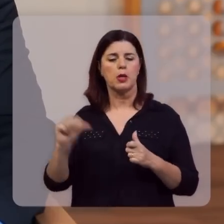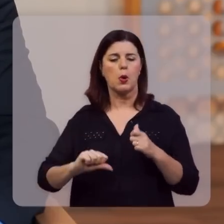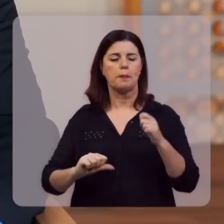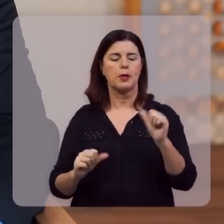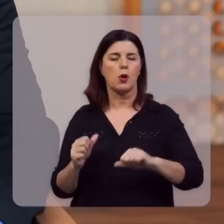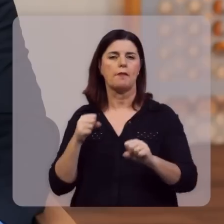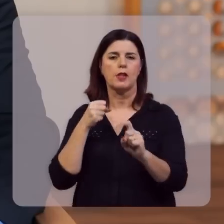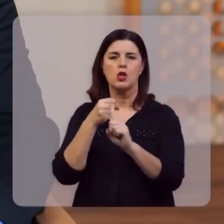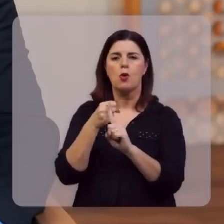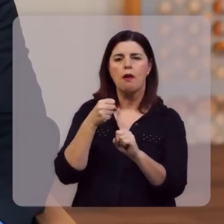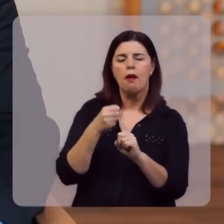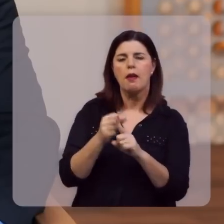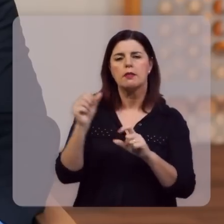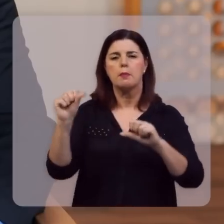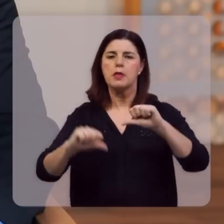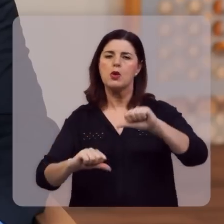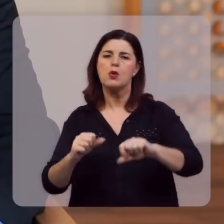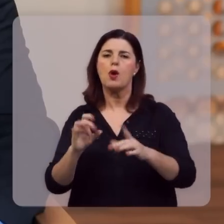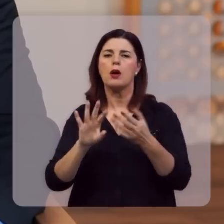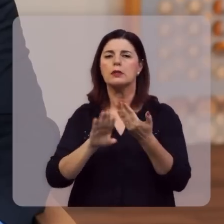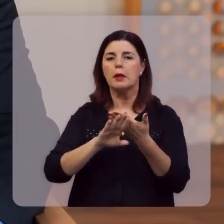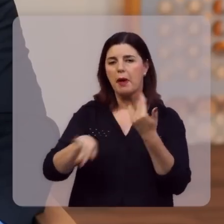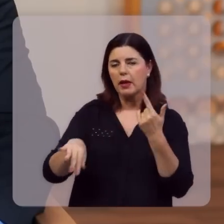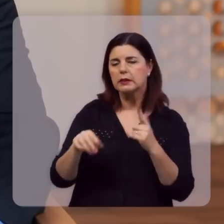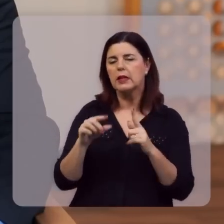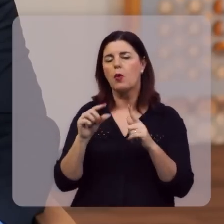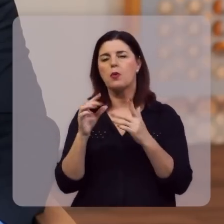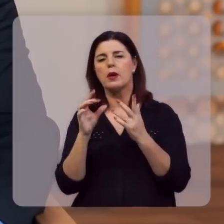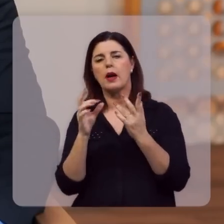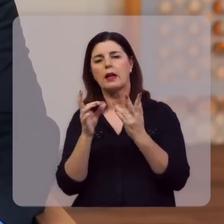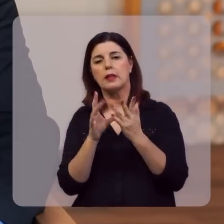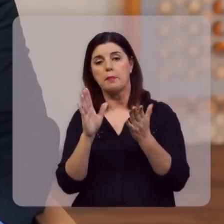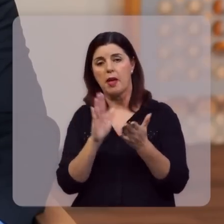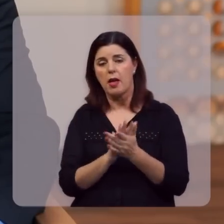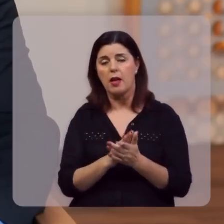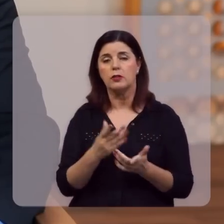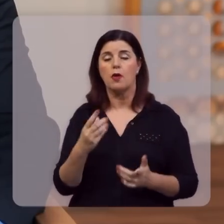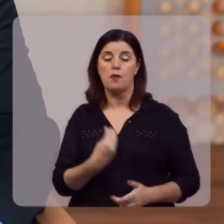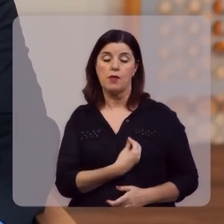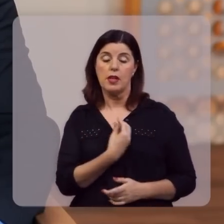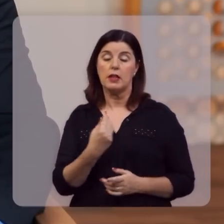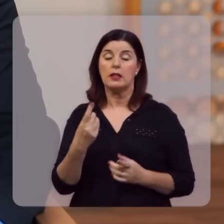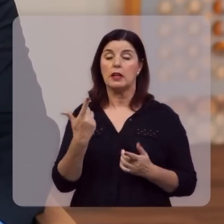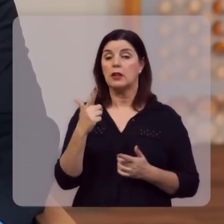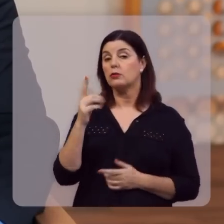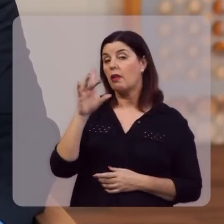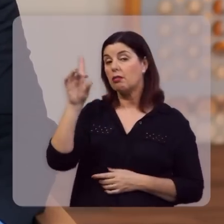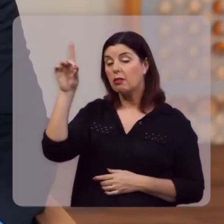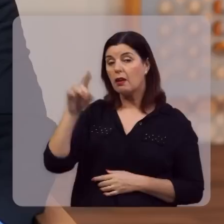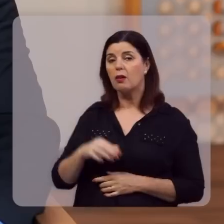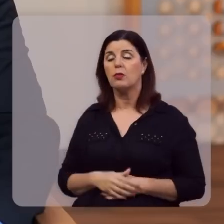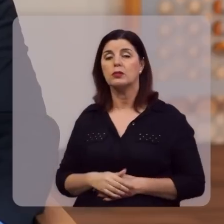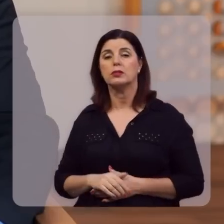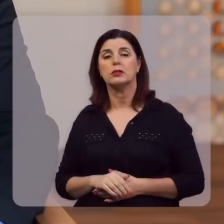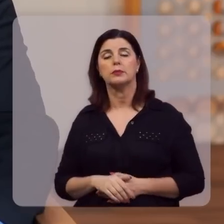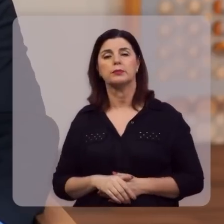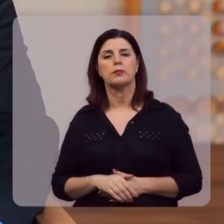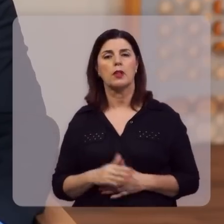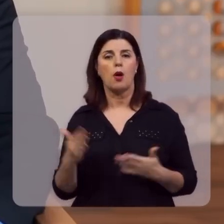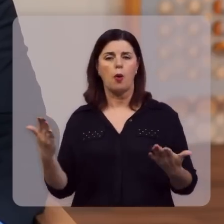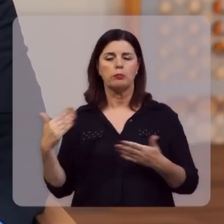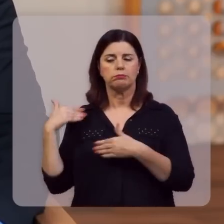piorando em termos de violência, em termos de dissoluções de relacionamentos, de uma vida sem Deus, que hoje,